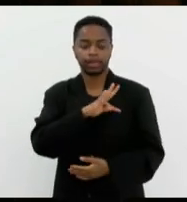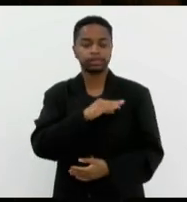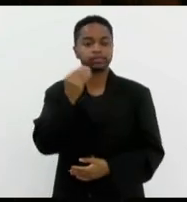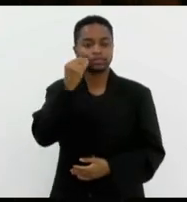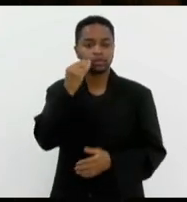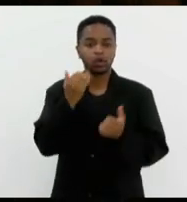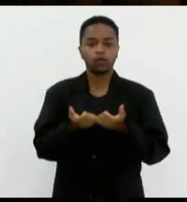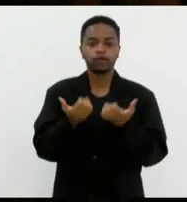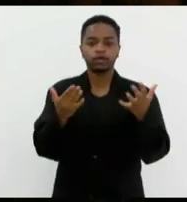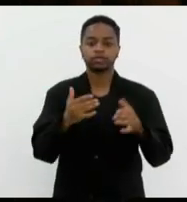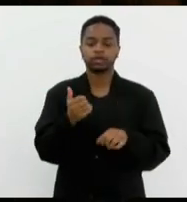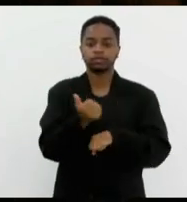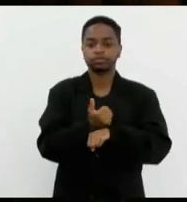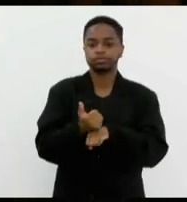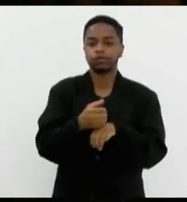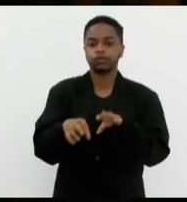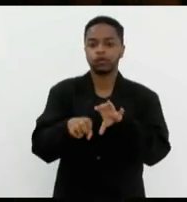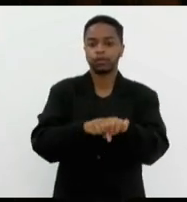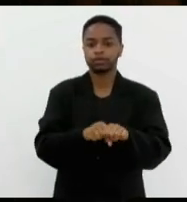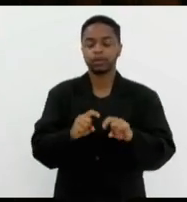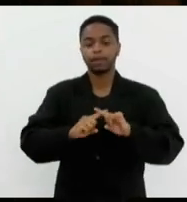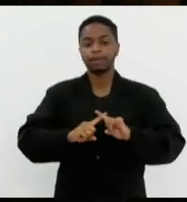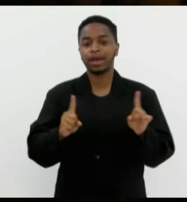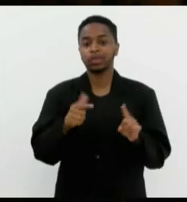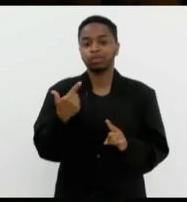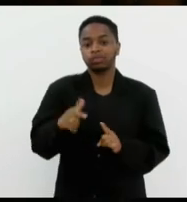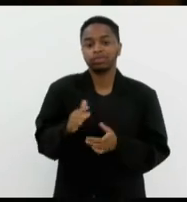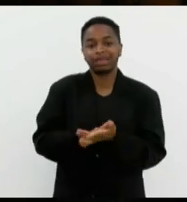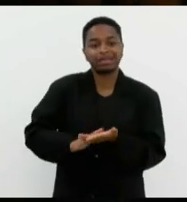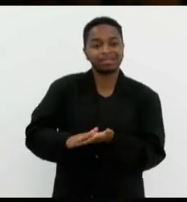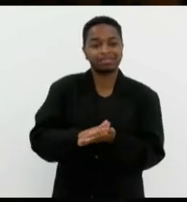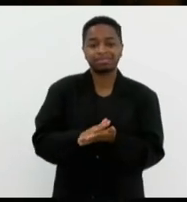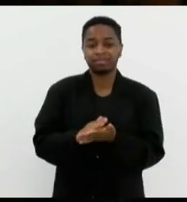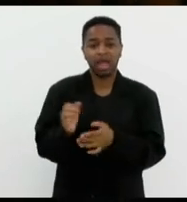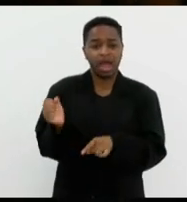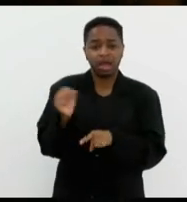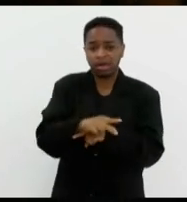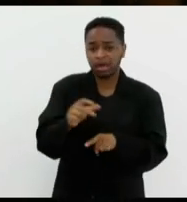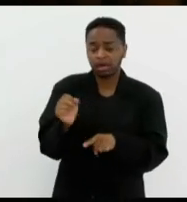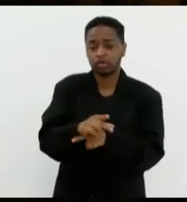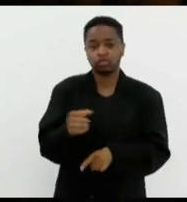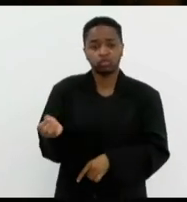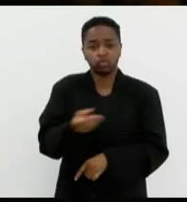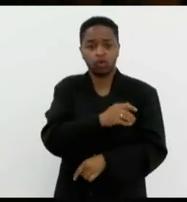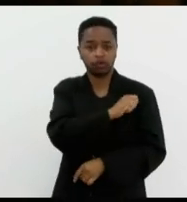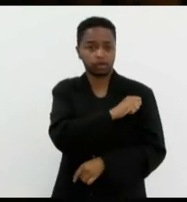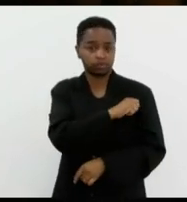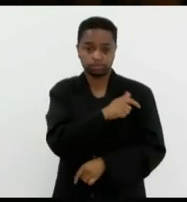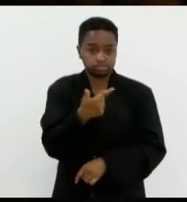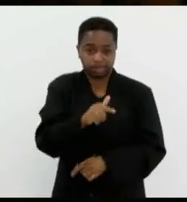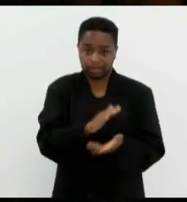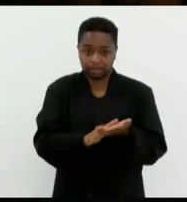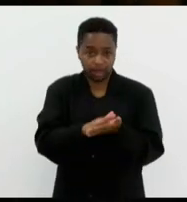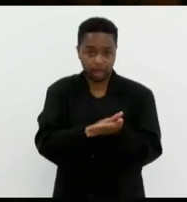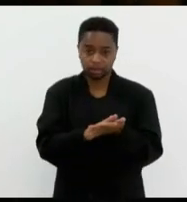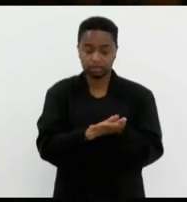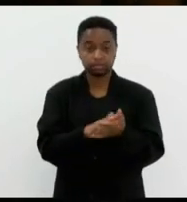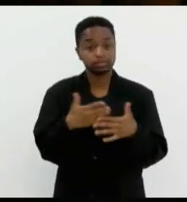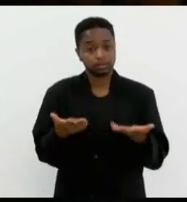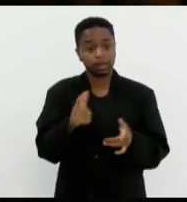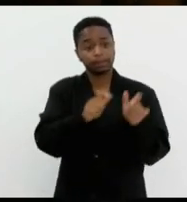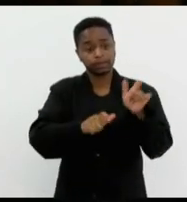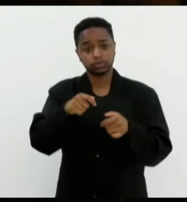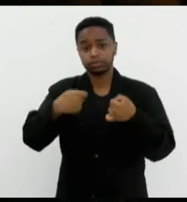formação profissional, sem que tenha entrado nenhum aluno novo com relação ao ano passado. As pessoas precisam